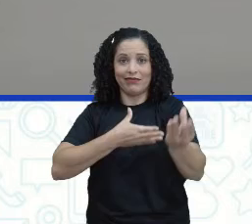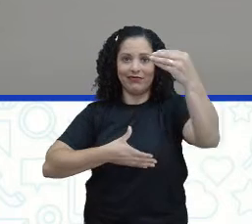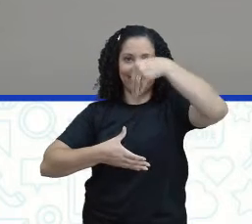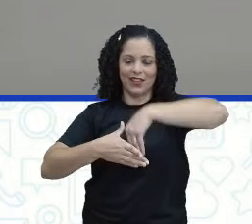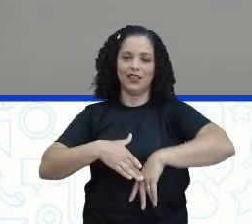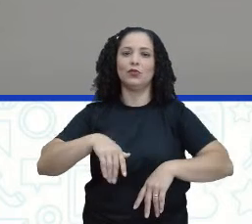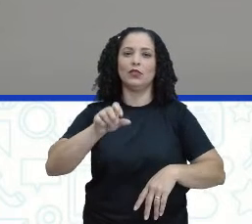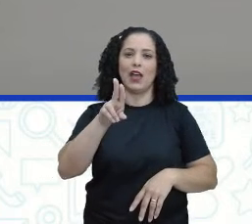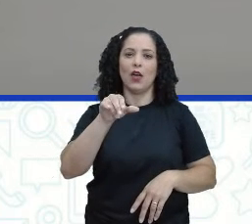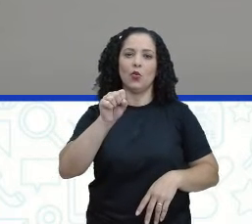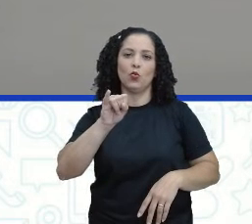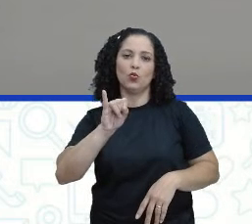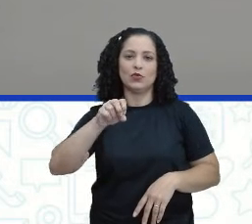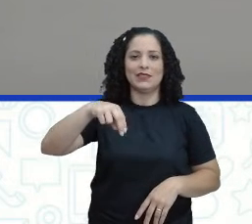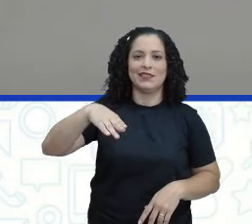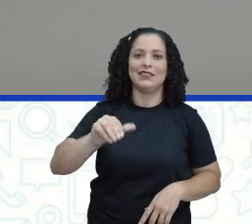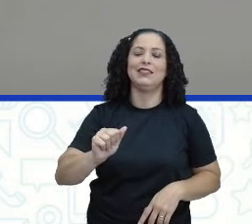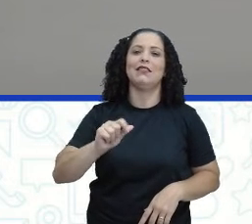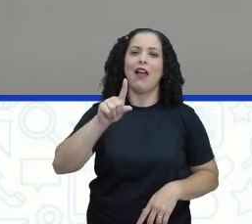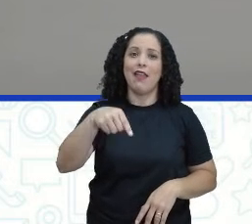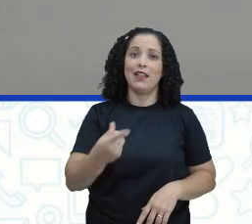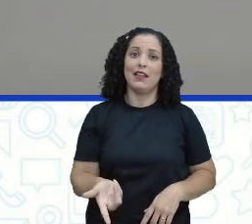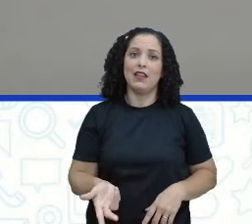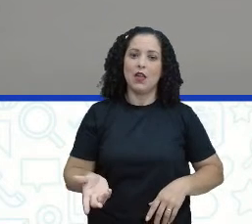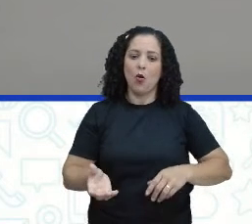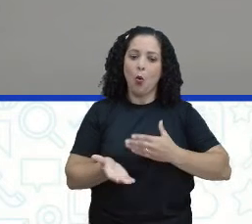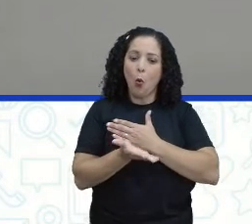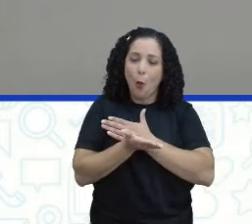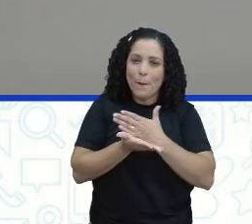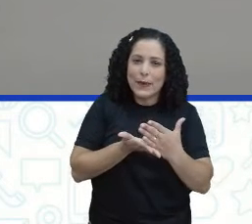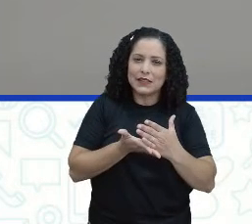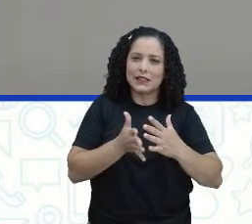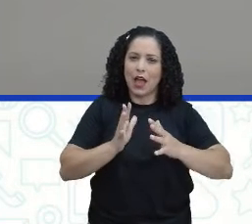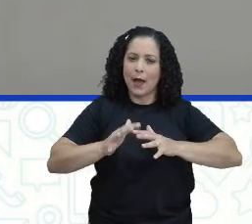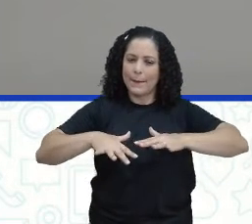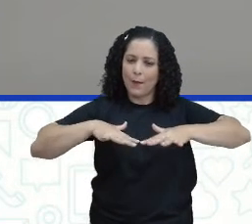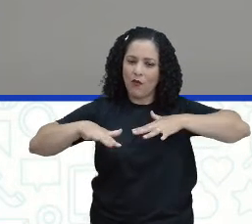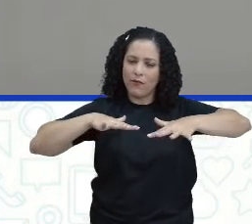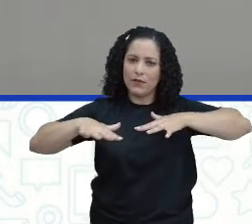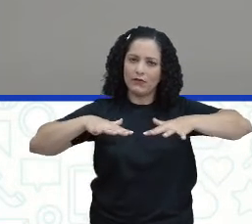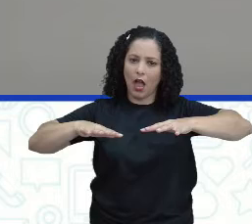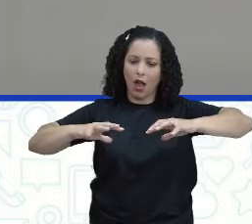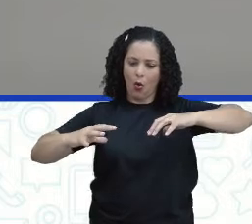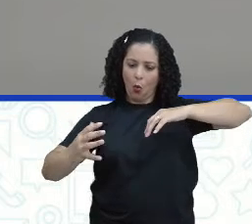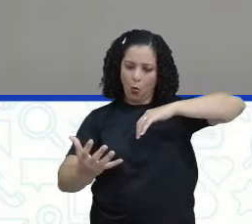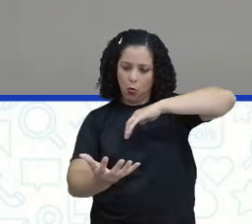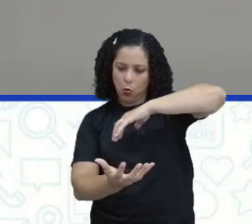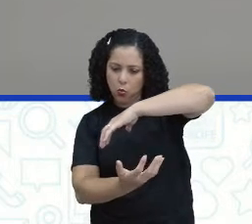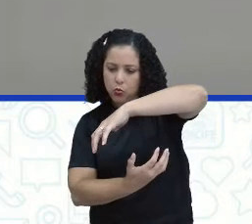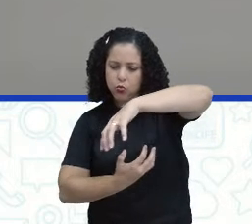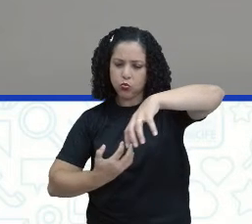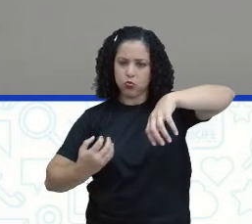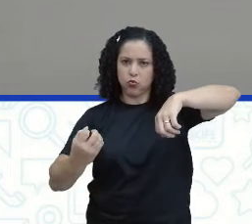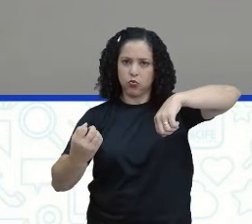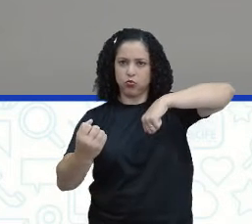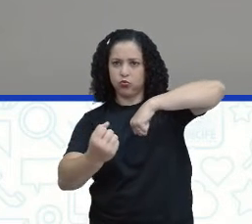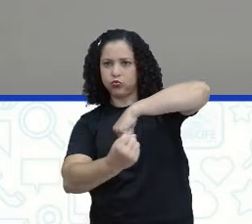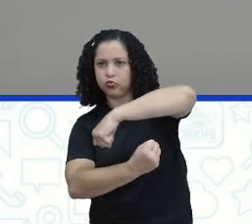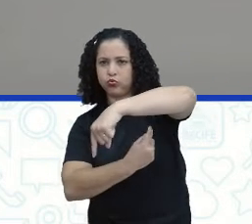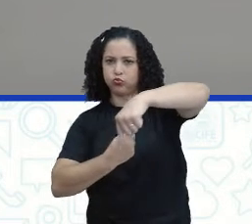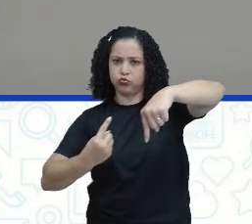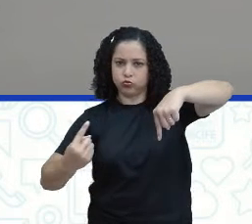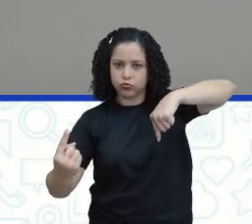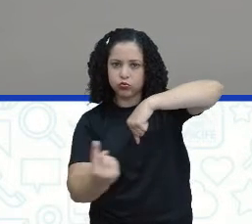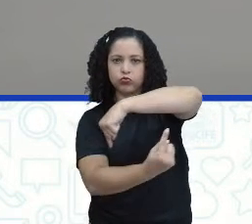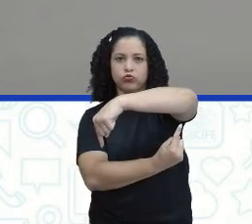Então, esse alternador, quando ele começar a se movimentar, né, a fazer o seu movimento aí